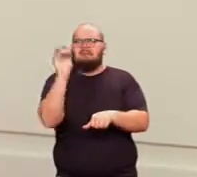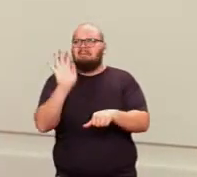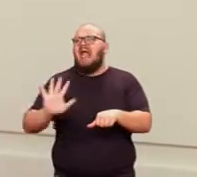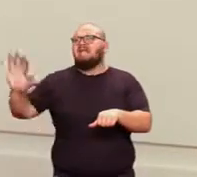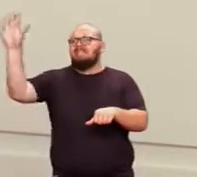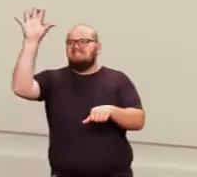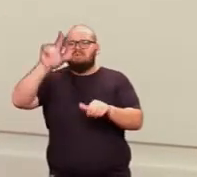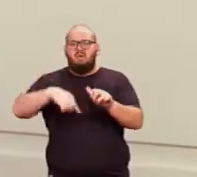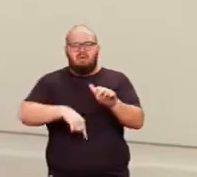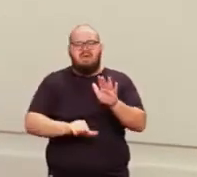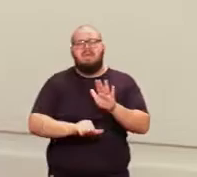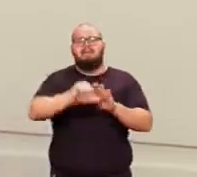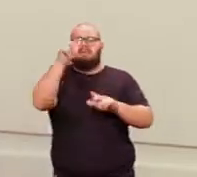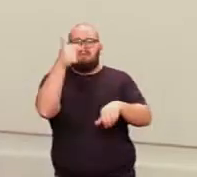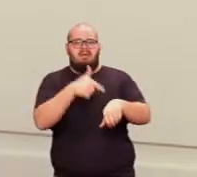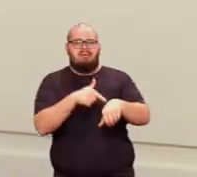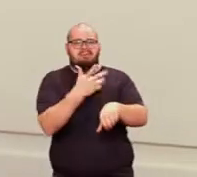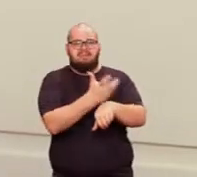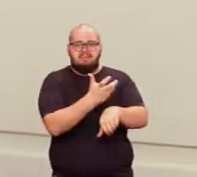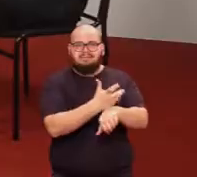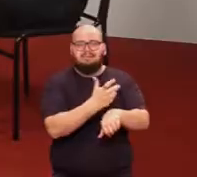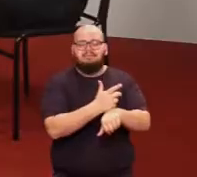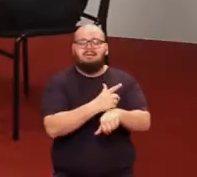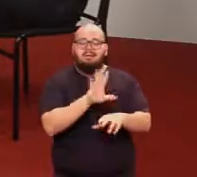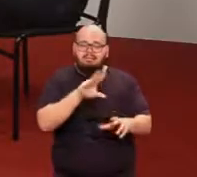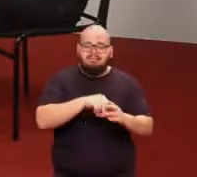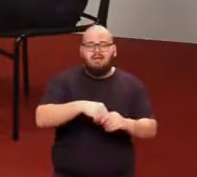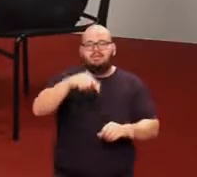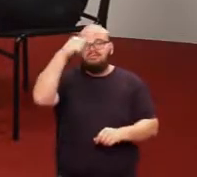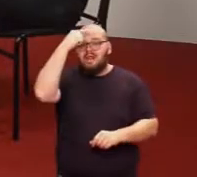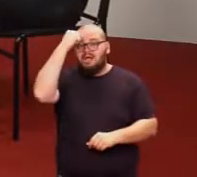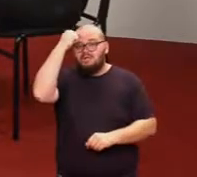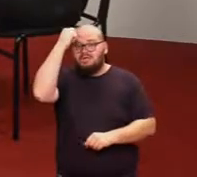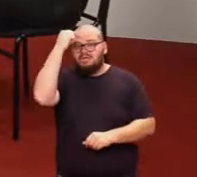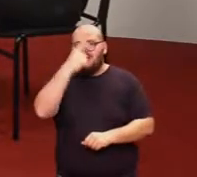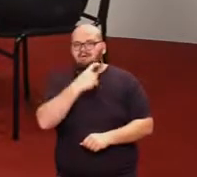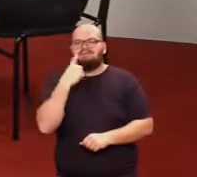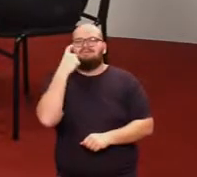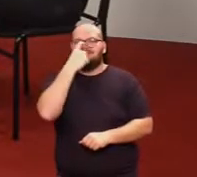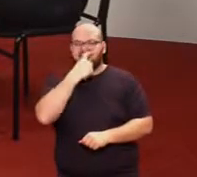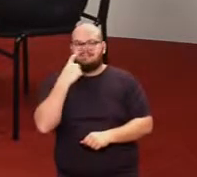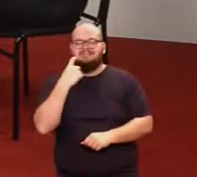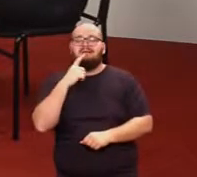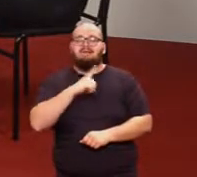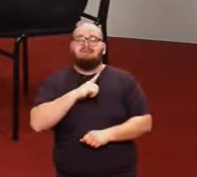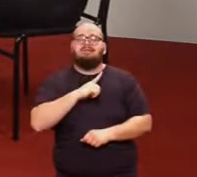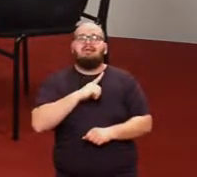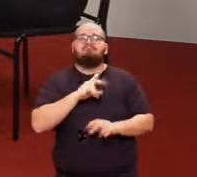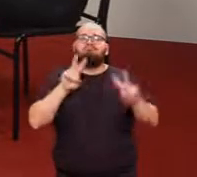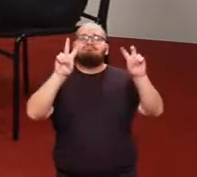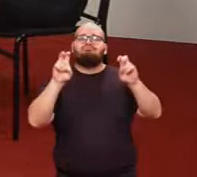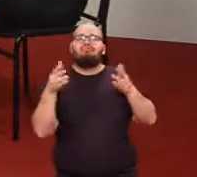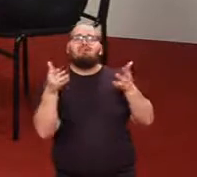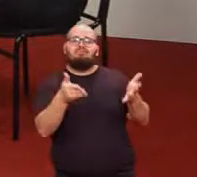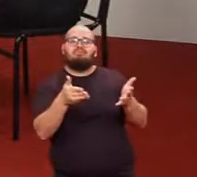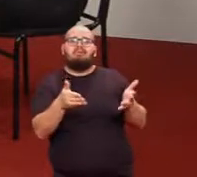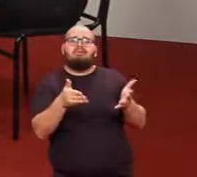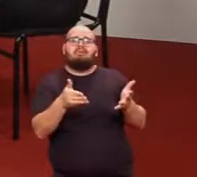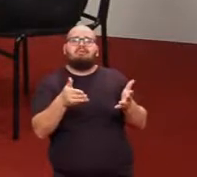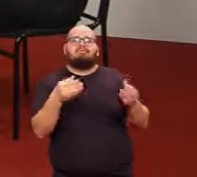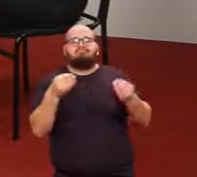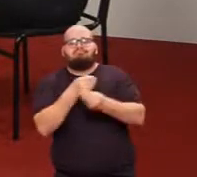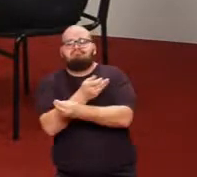disciplina no curso de graduação, né, o primeiro curso de odontologia a ter no Brasil uma disciplina